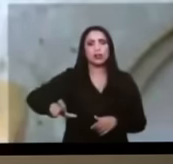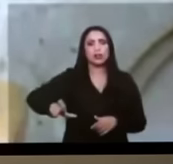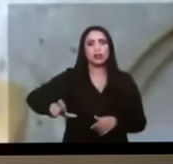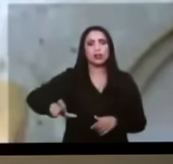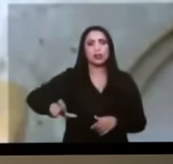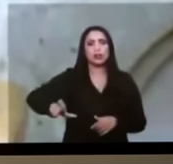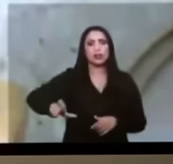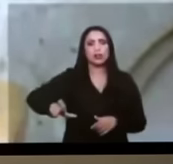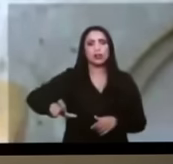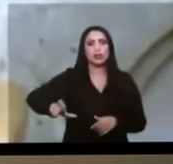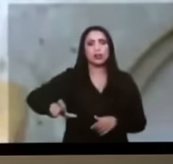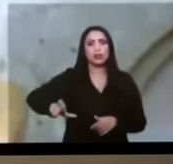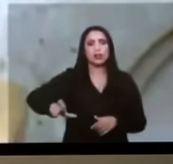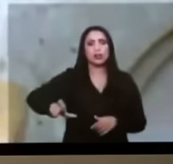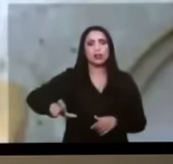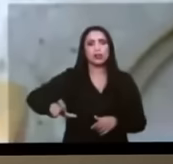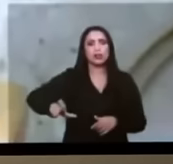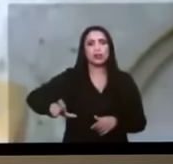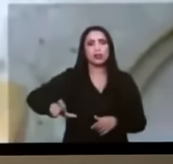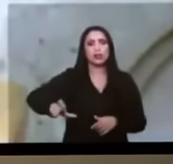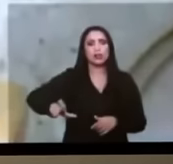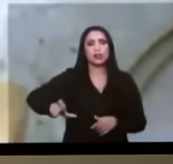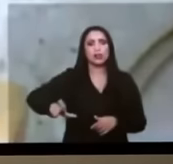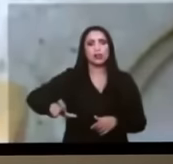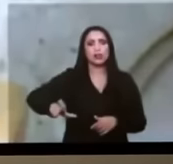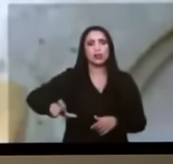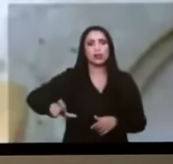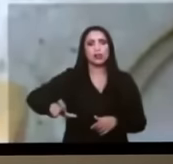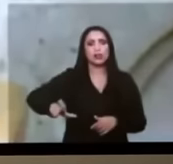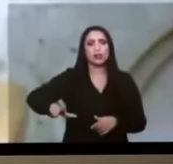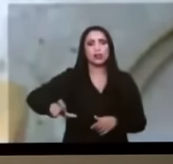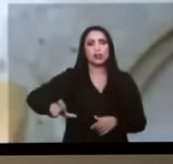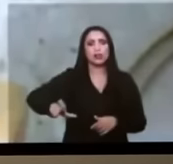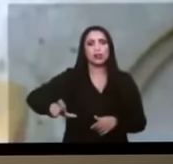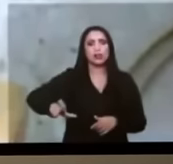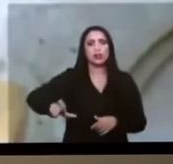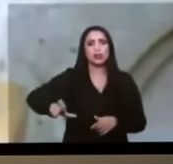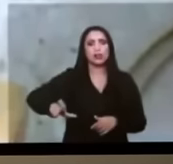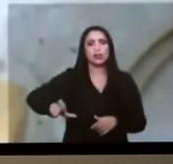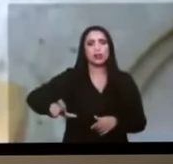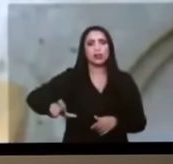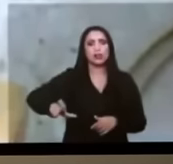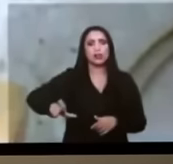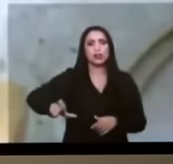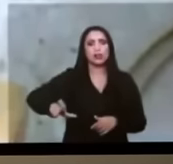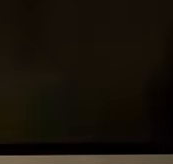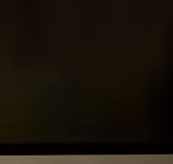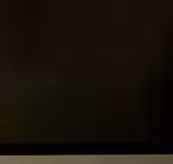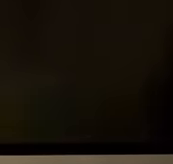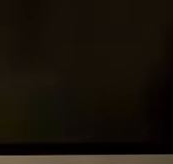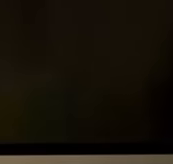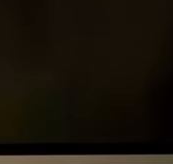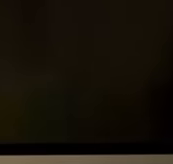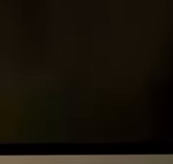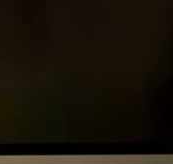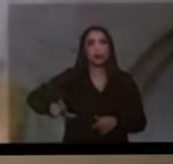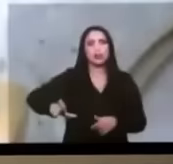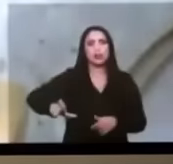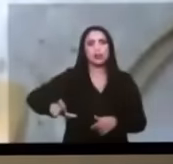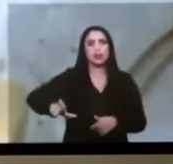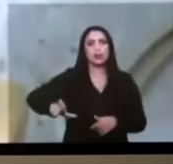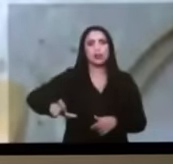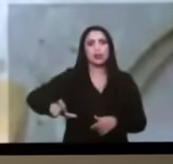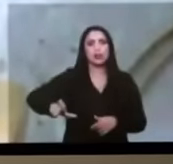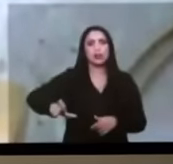que a censura continuou depois disso. Mesmo depois deles terem prometido a gente que a